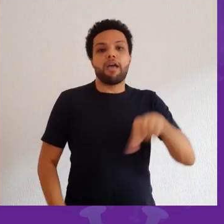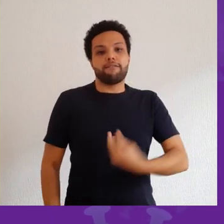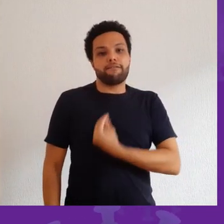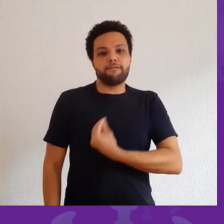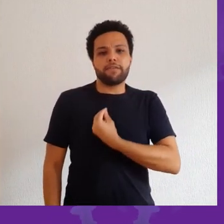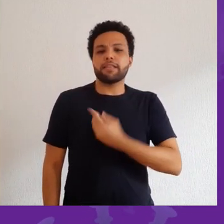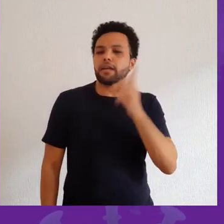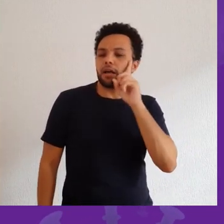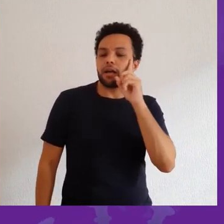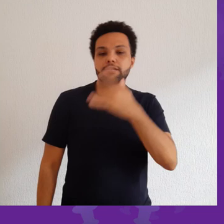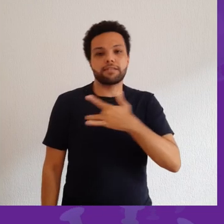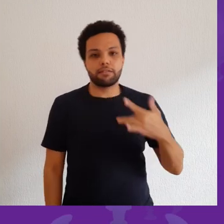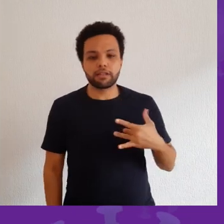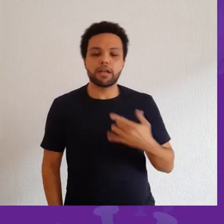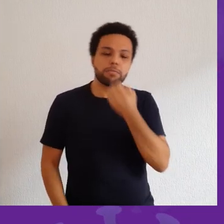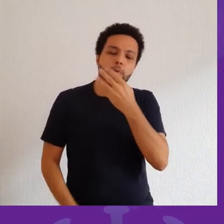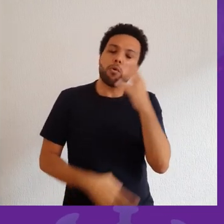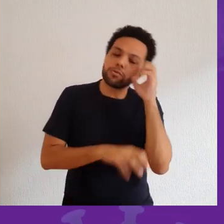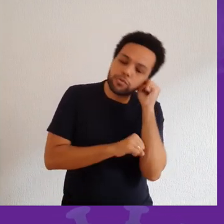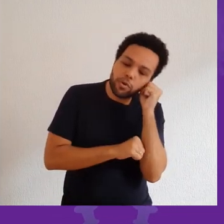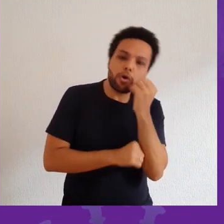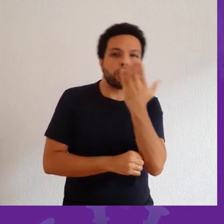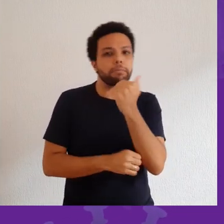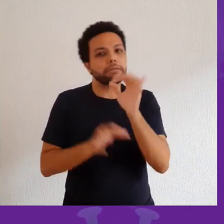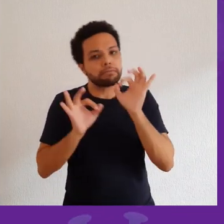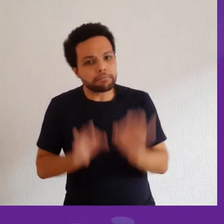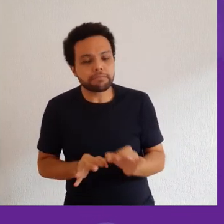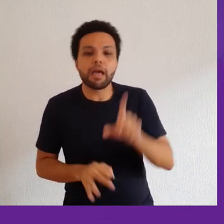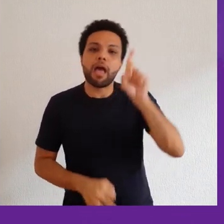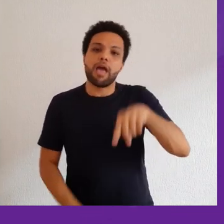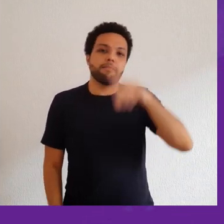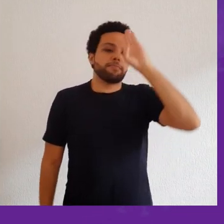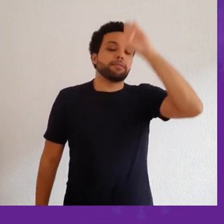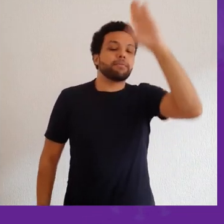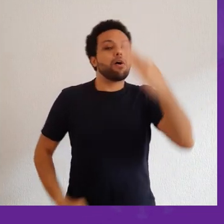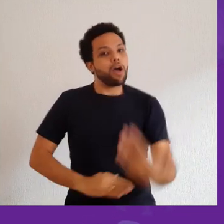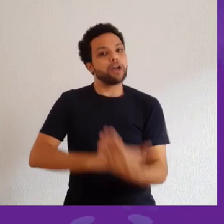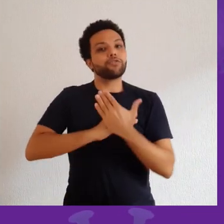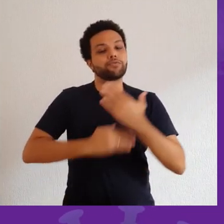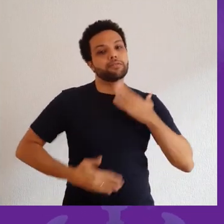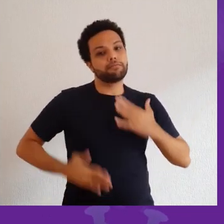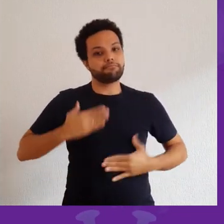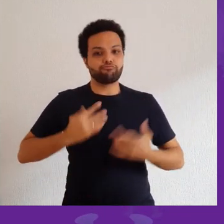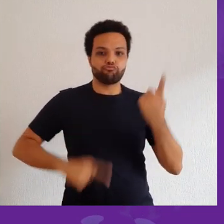especialmente um bom sono, tranquilidade, alimentação adequada, são as principais